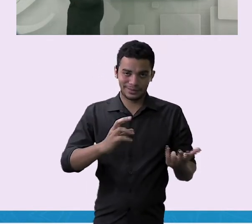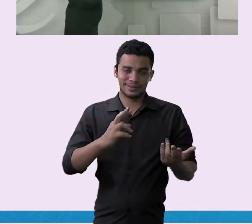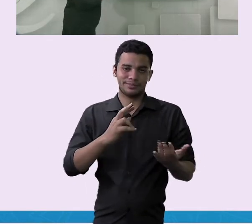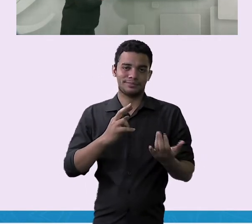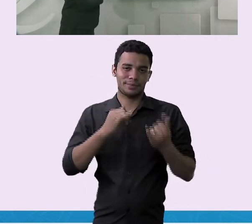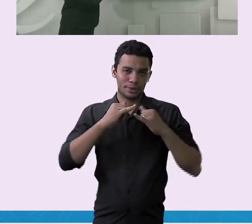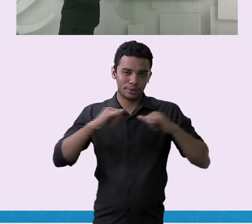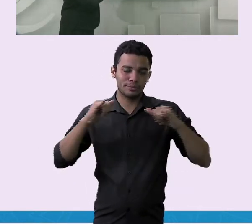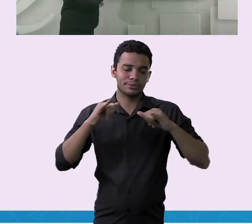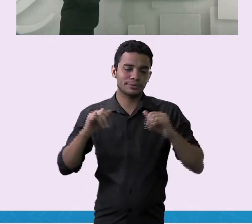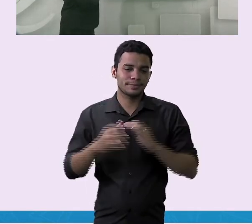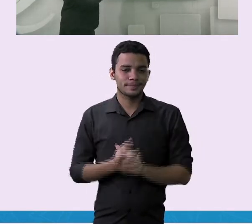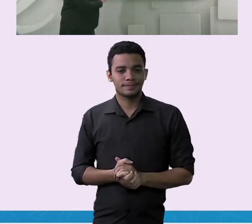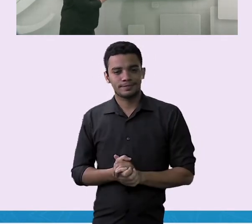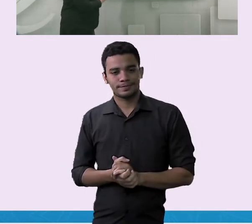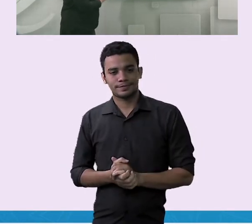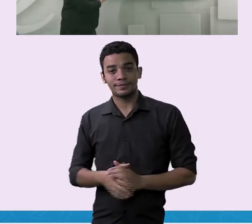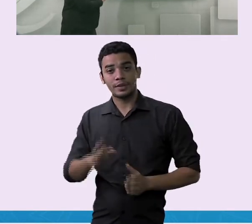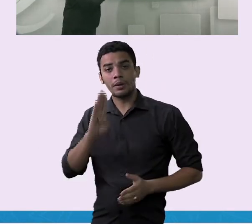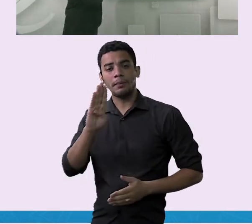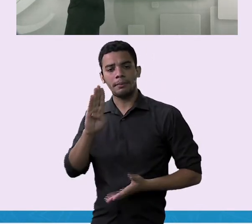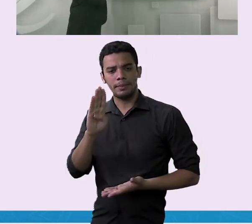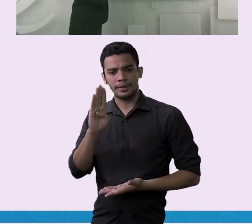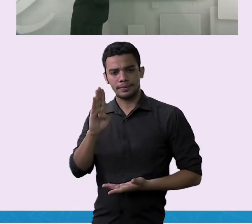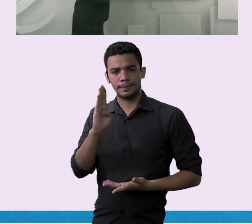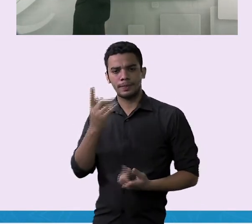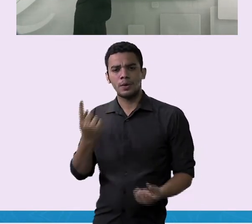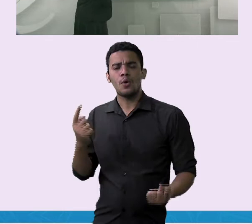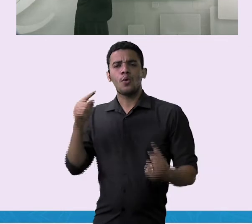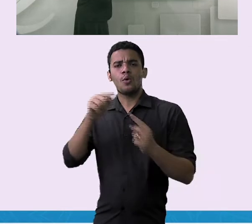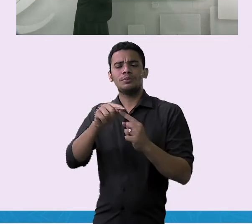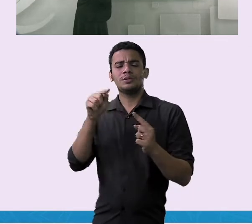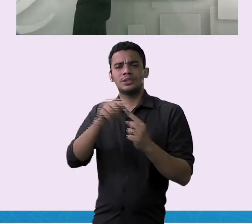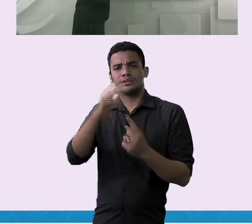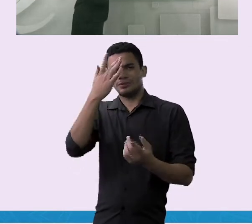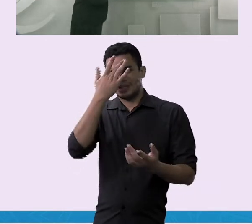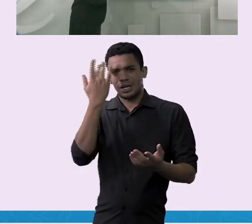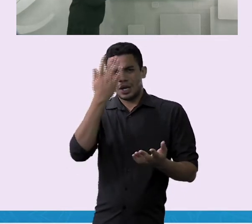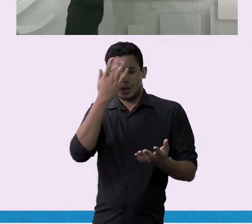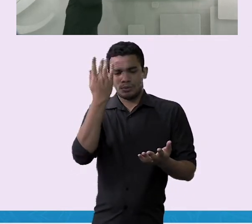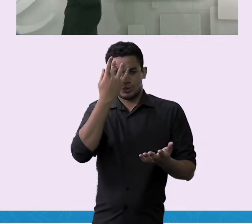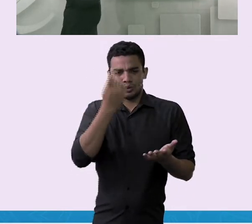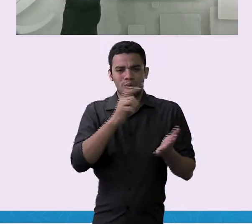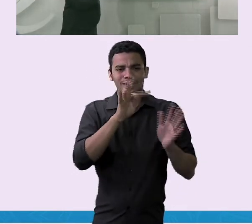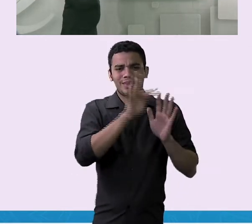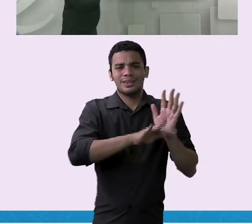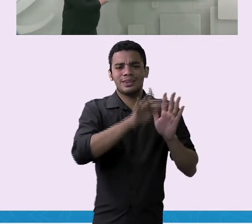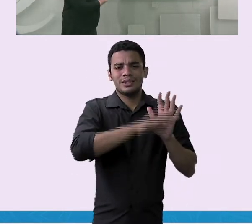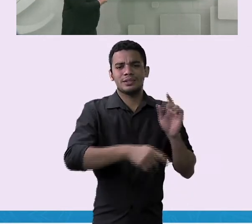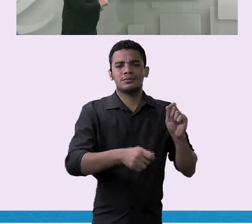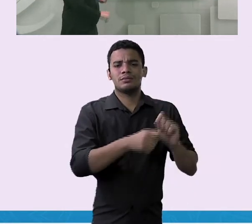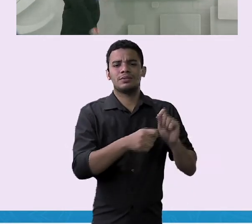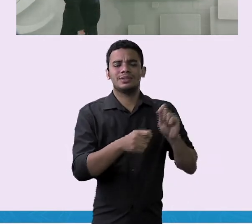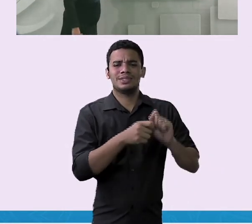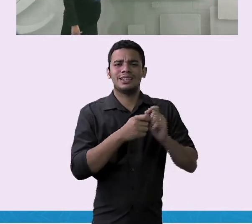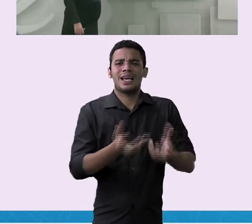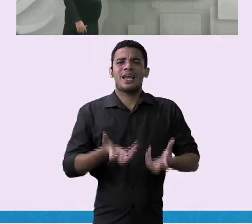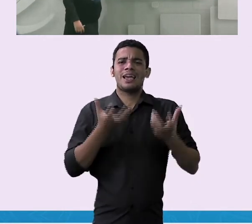B. Que objetivo o autor pretende atingir com essa